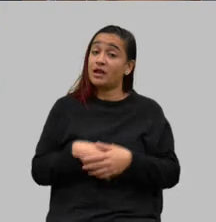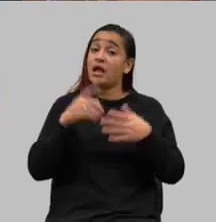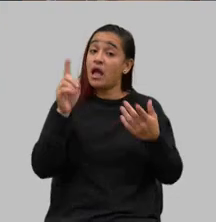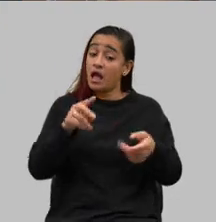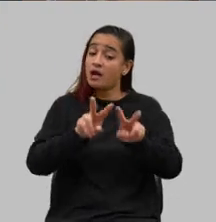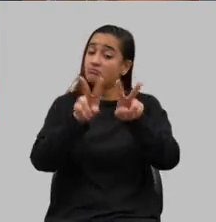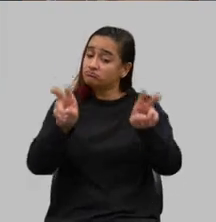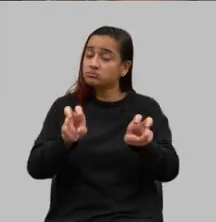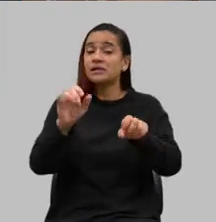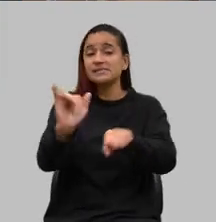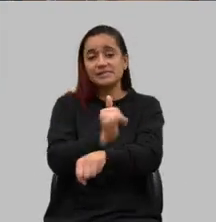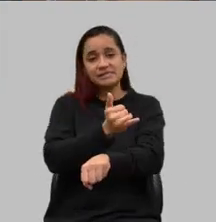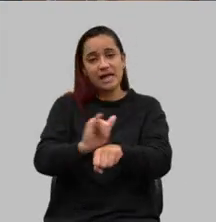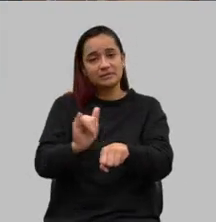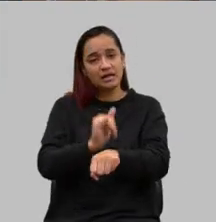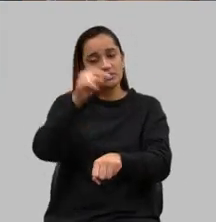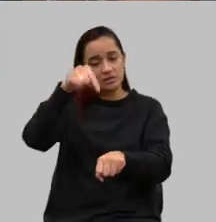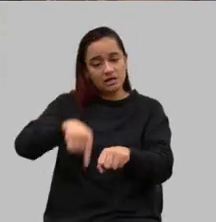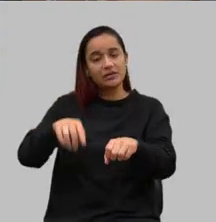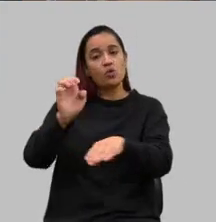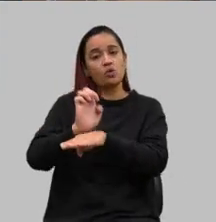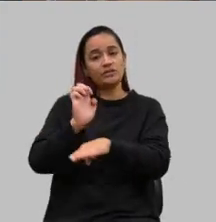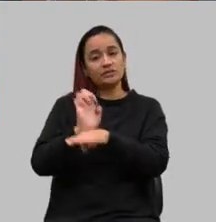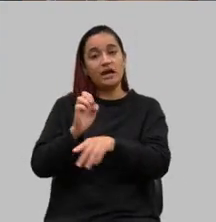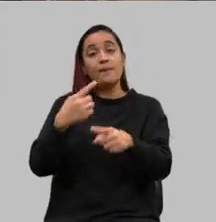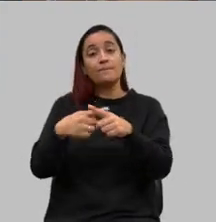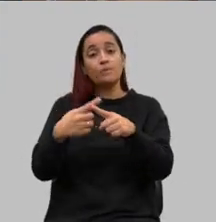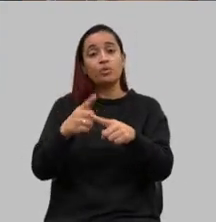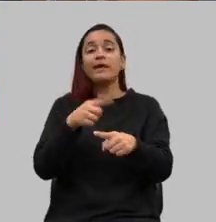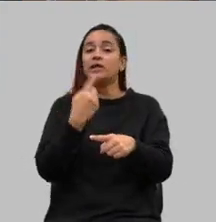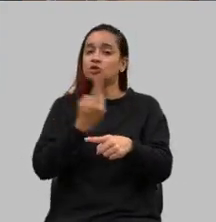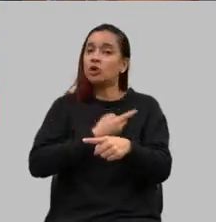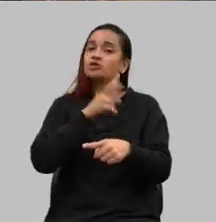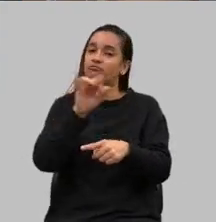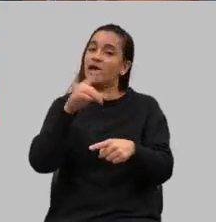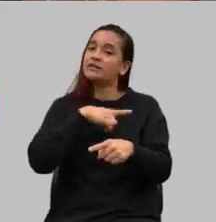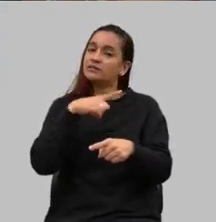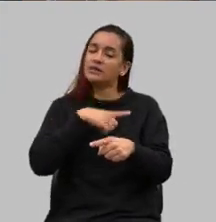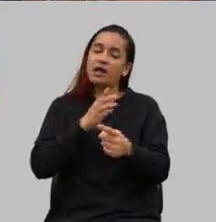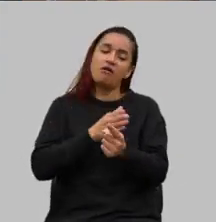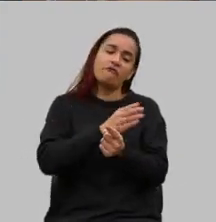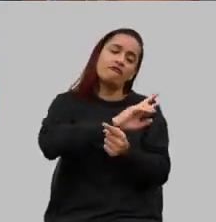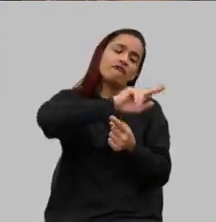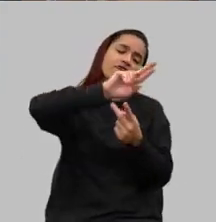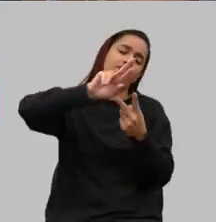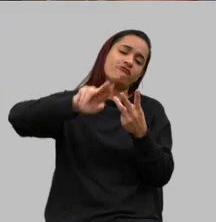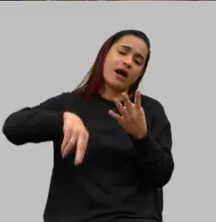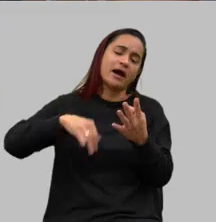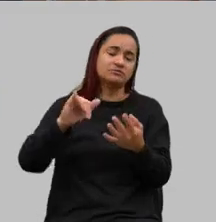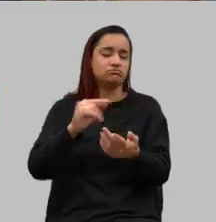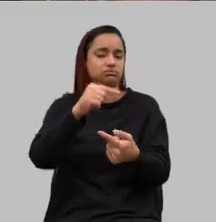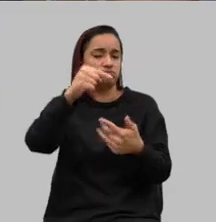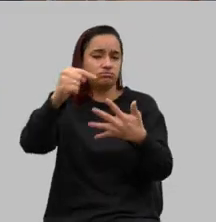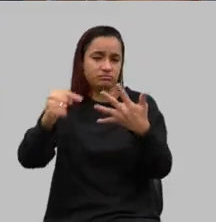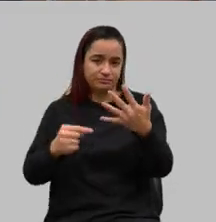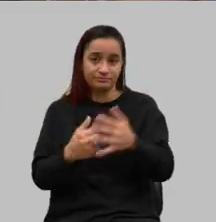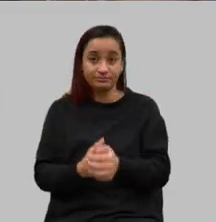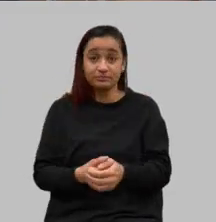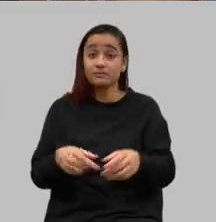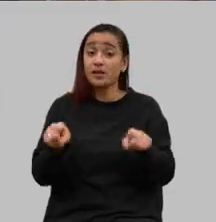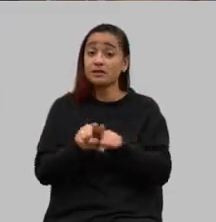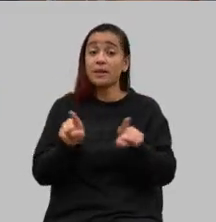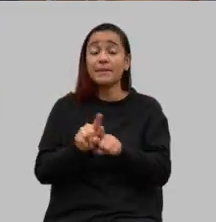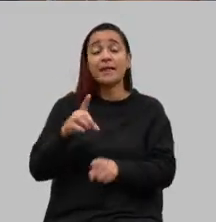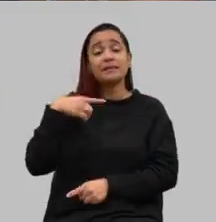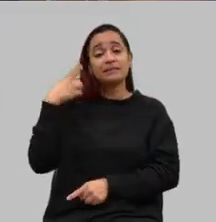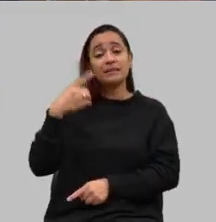no estado porque disso nós teremos aí vários desdobramentos o questionamento da deputada Bela também não Tá